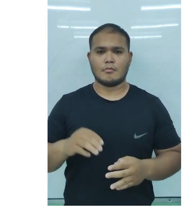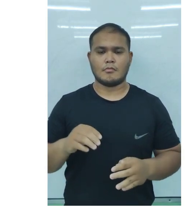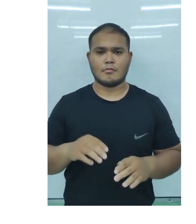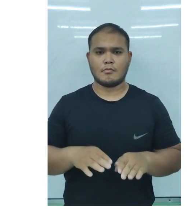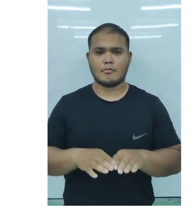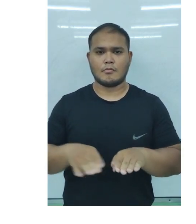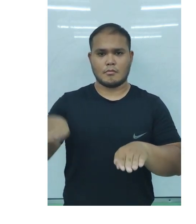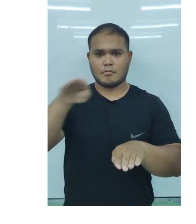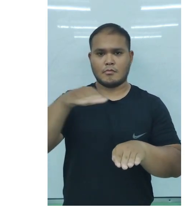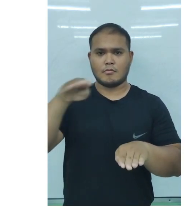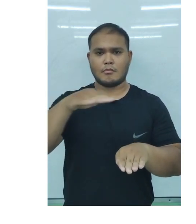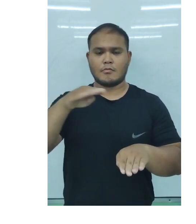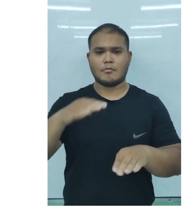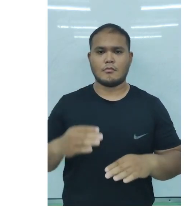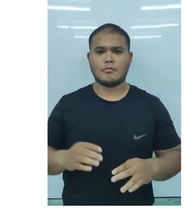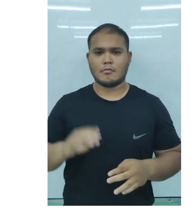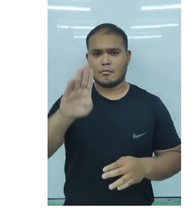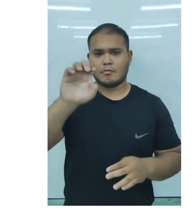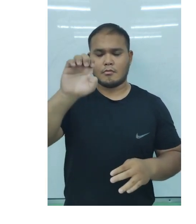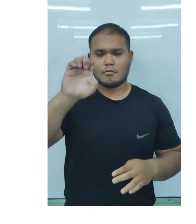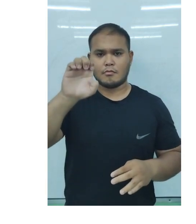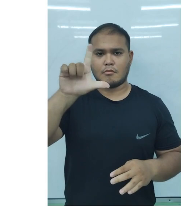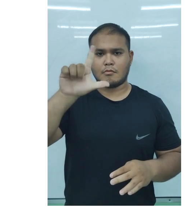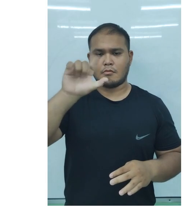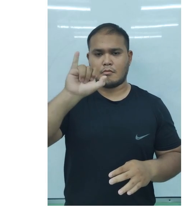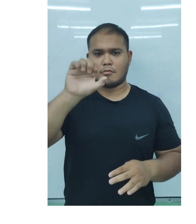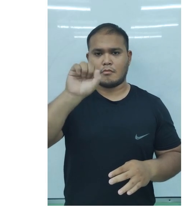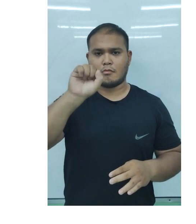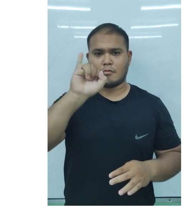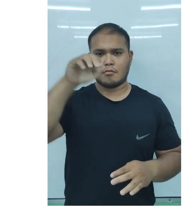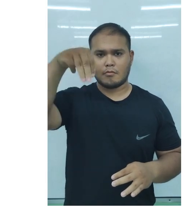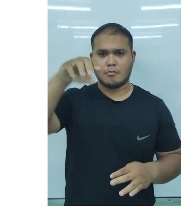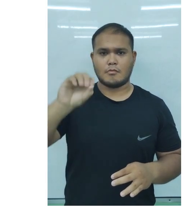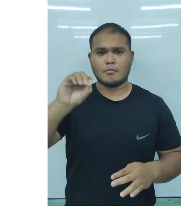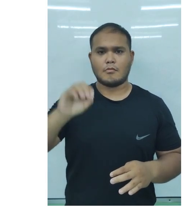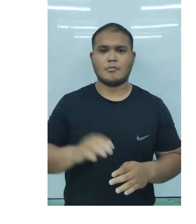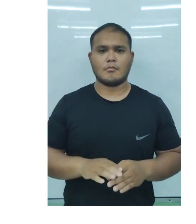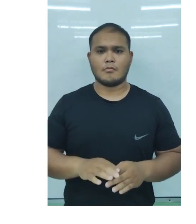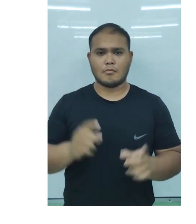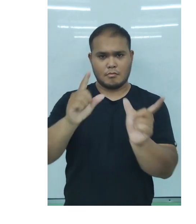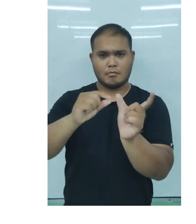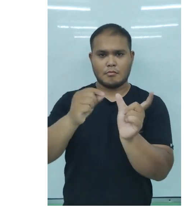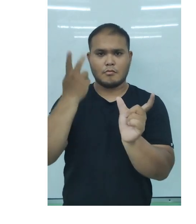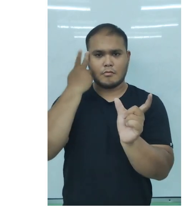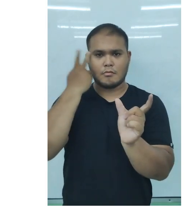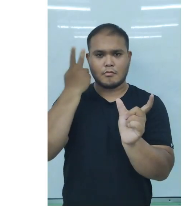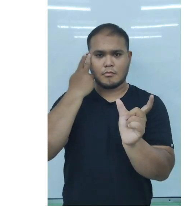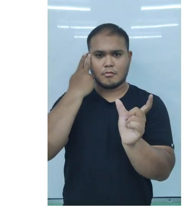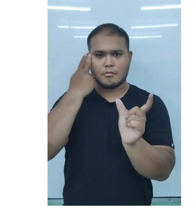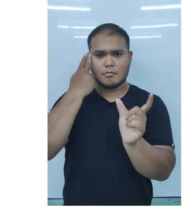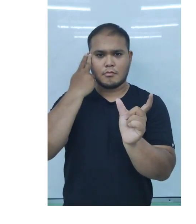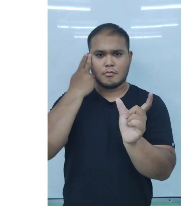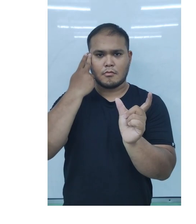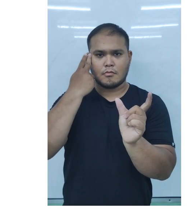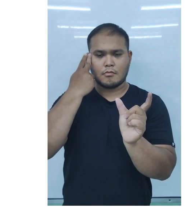o de superioridade, o belíssimo, o mais belo. Então, o grau normal ou grau positivo, como